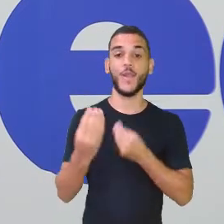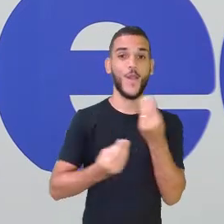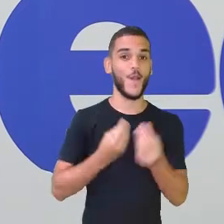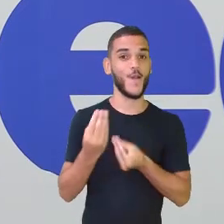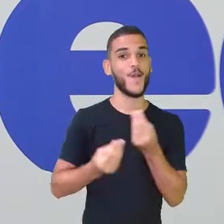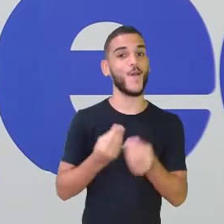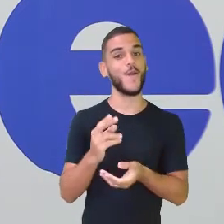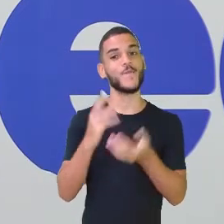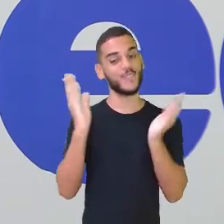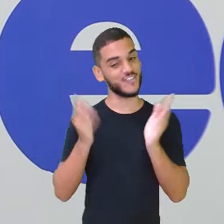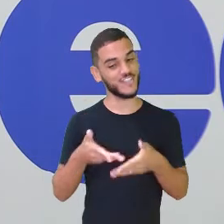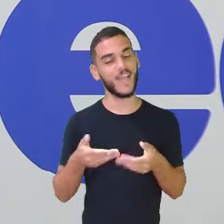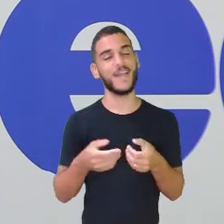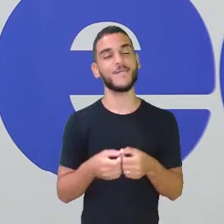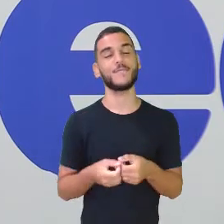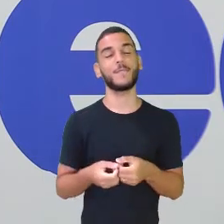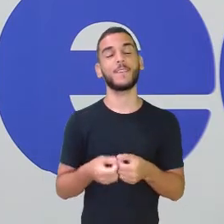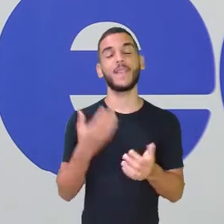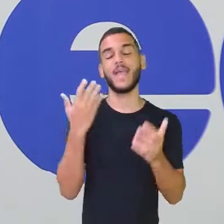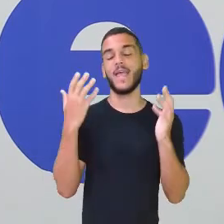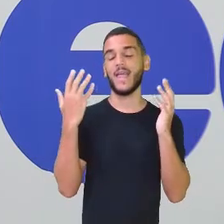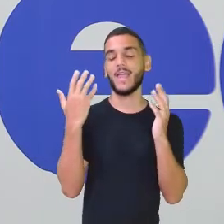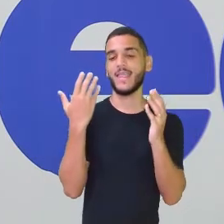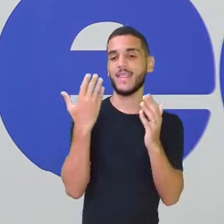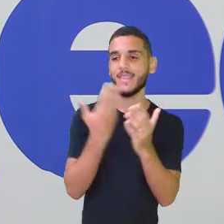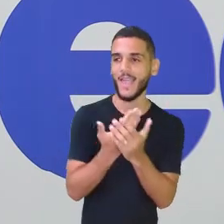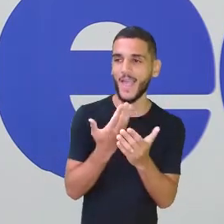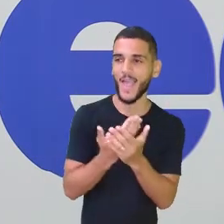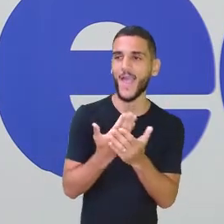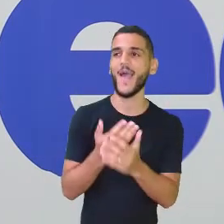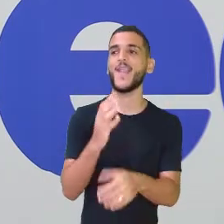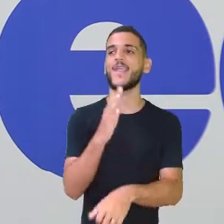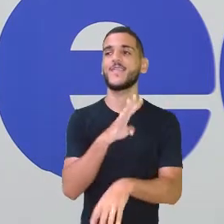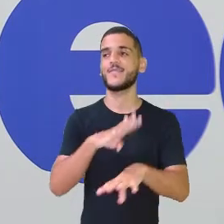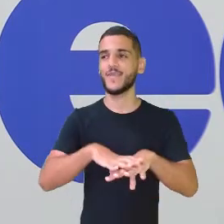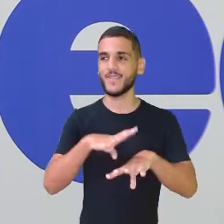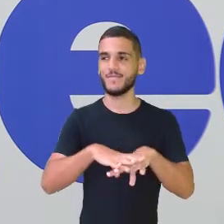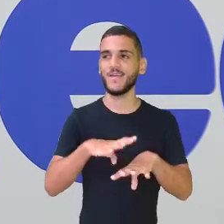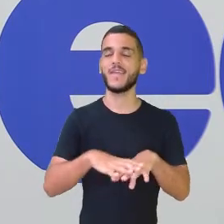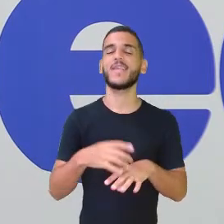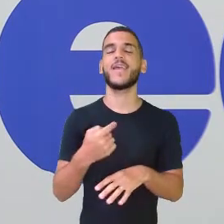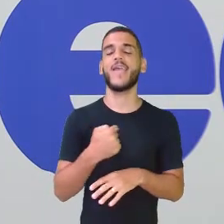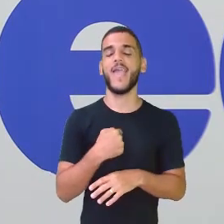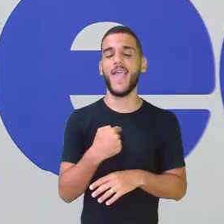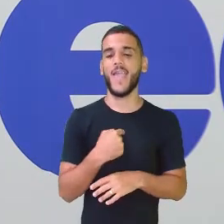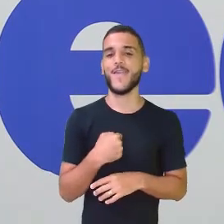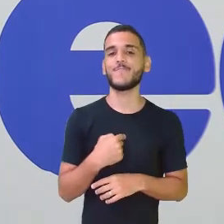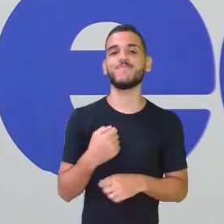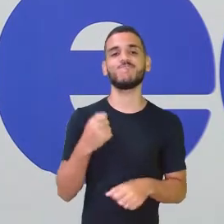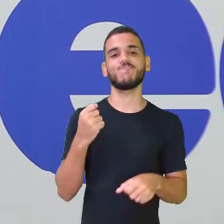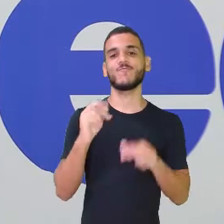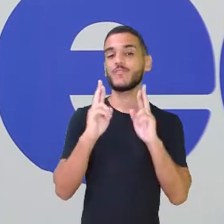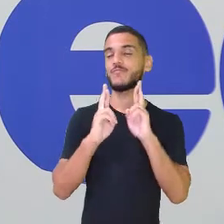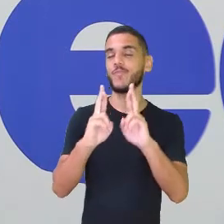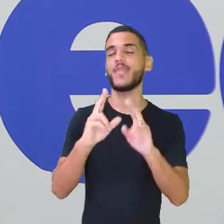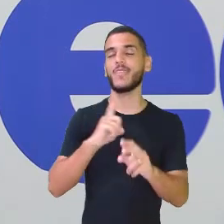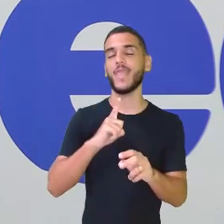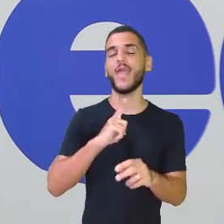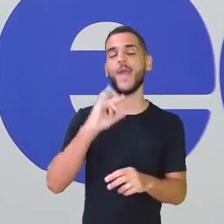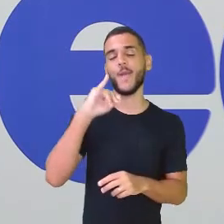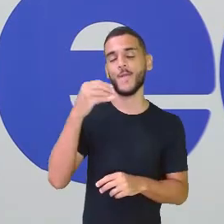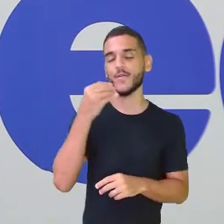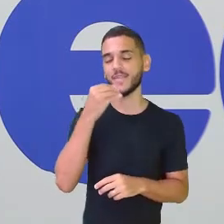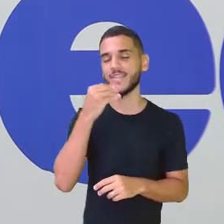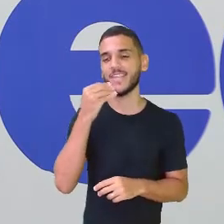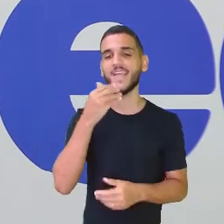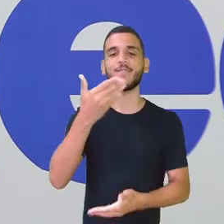na aula de matemática, eu espero ter mais oportunidades para a gente trocar bastante conhecimento, tanto com a professora Sinara